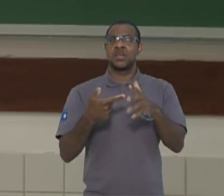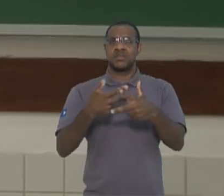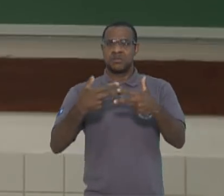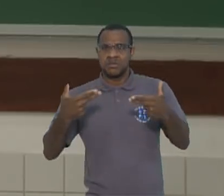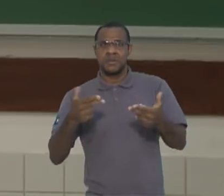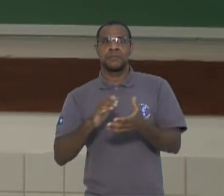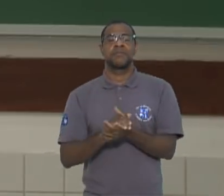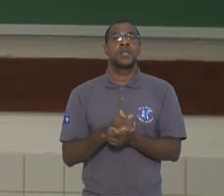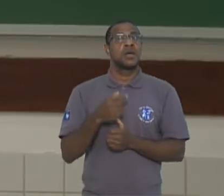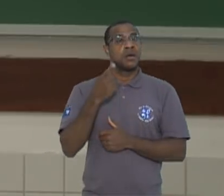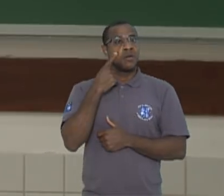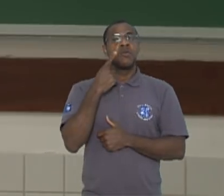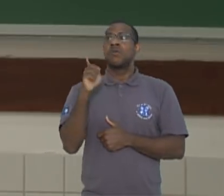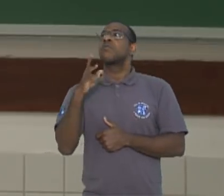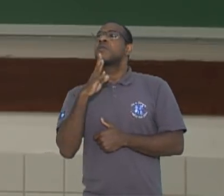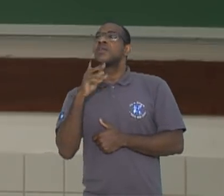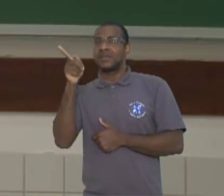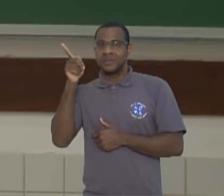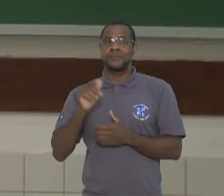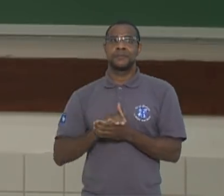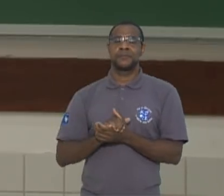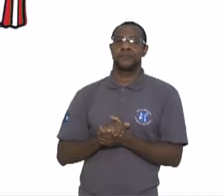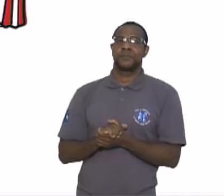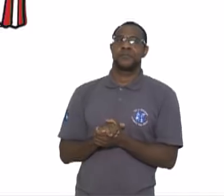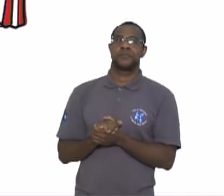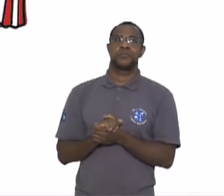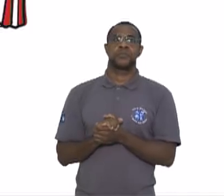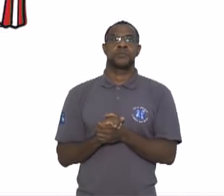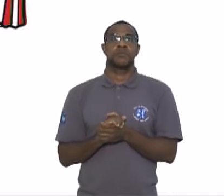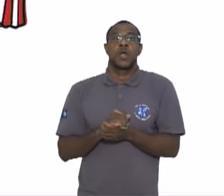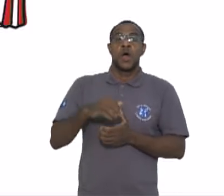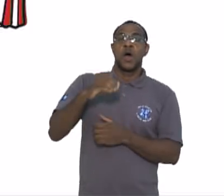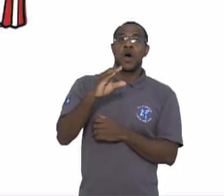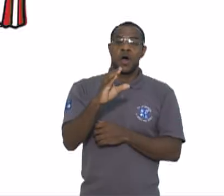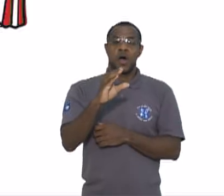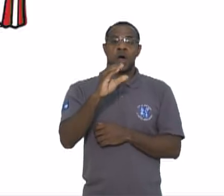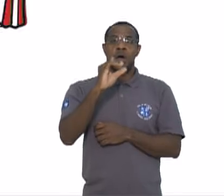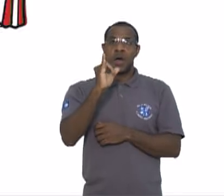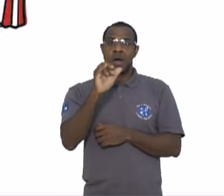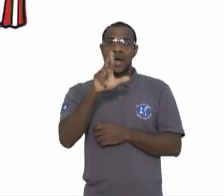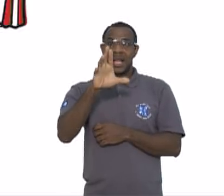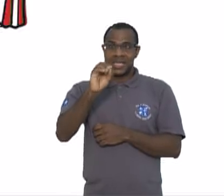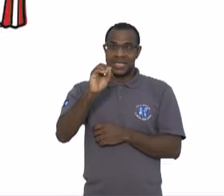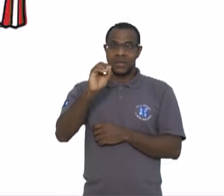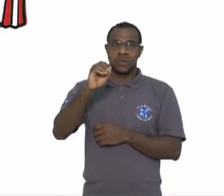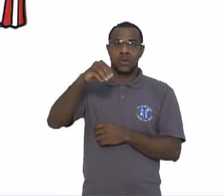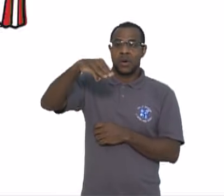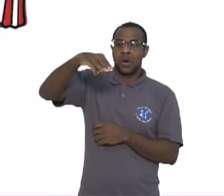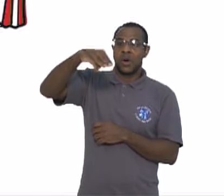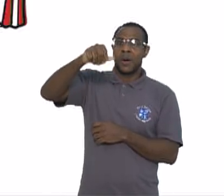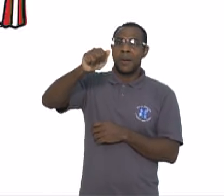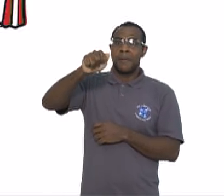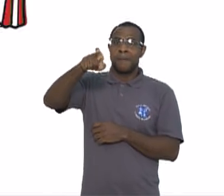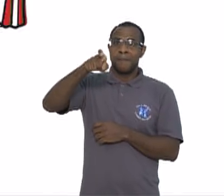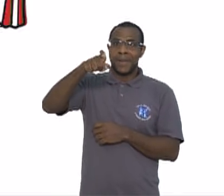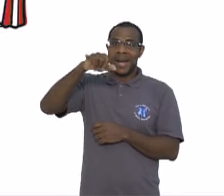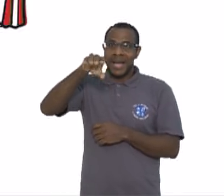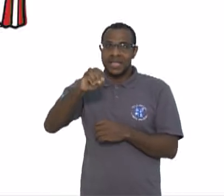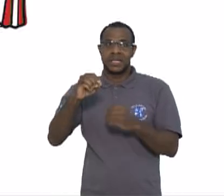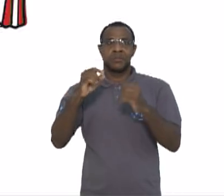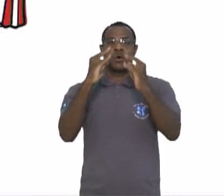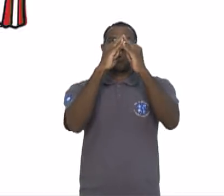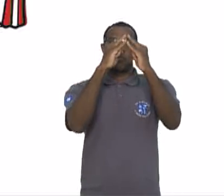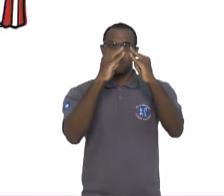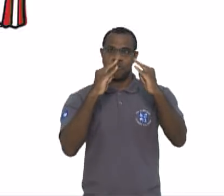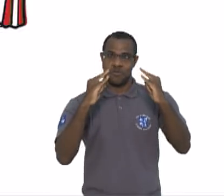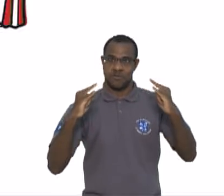Então, vamos conhecer um pouquinho. Circo Máximo. Em Roma, medindo 620 por 120 metros